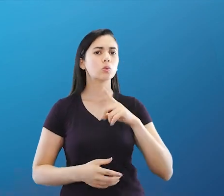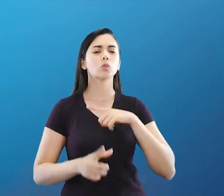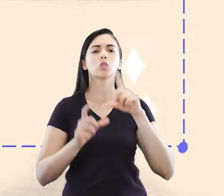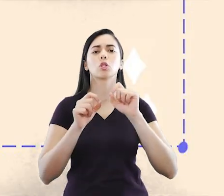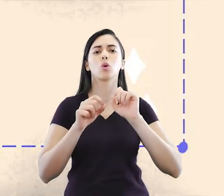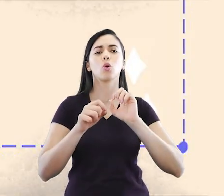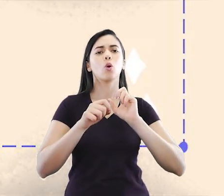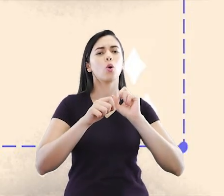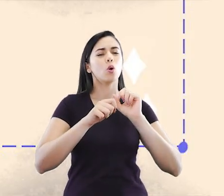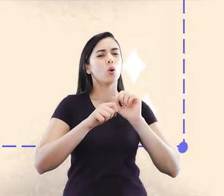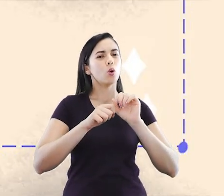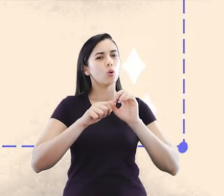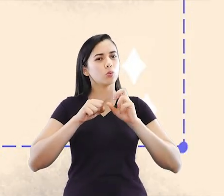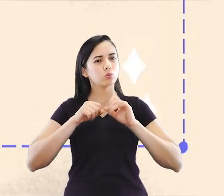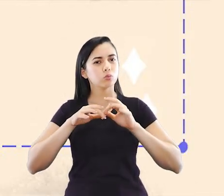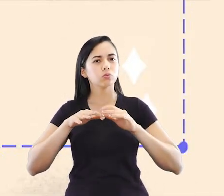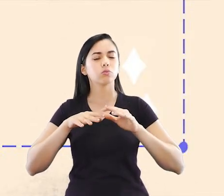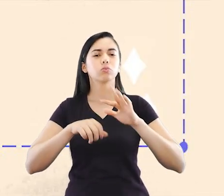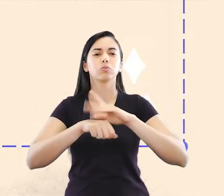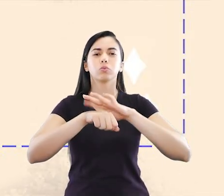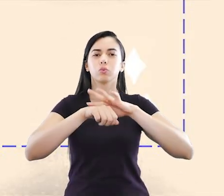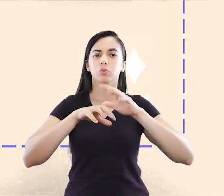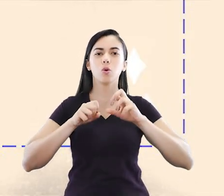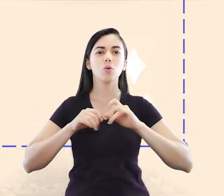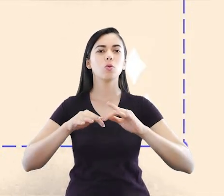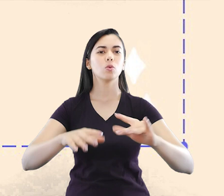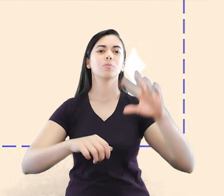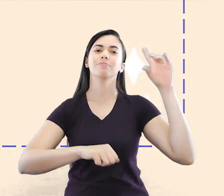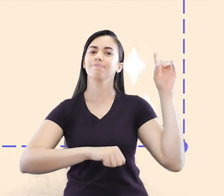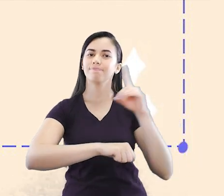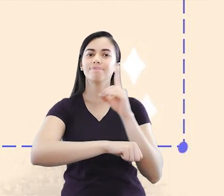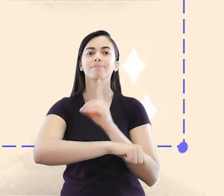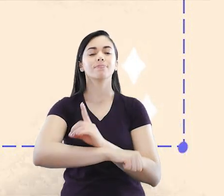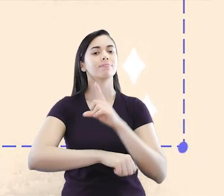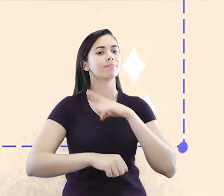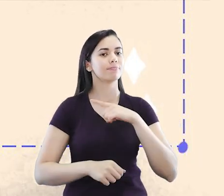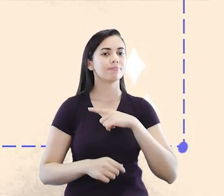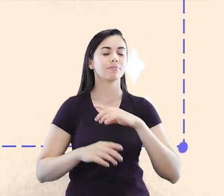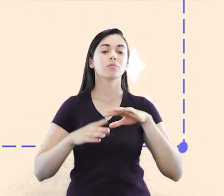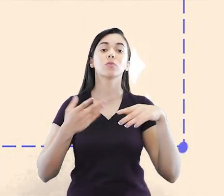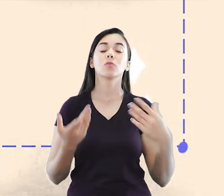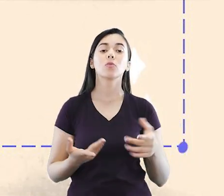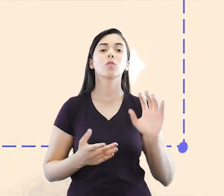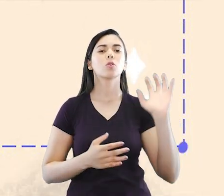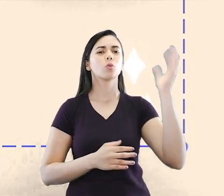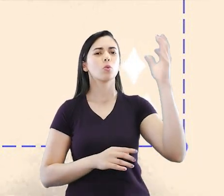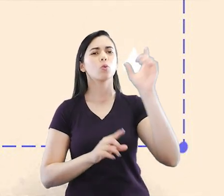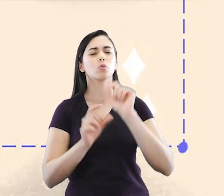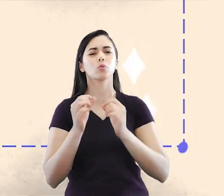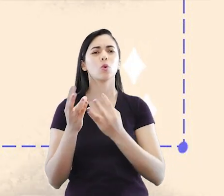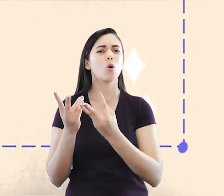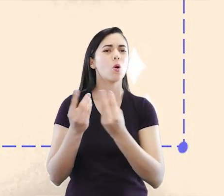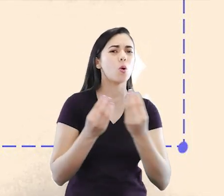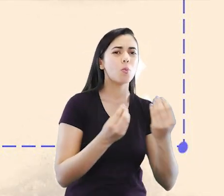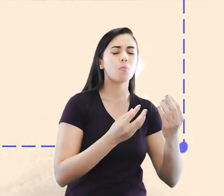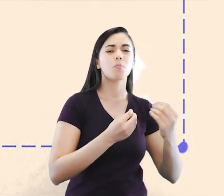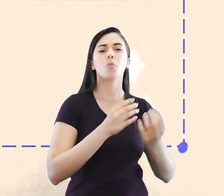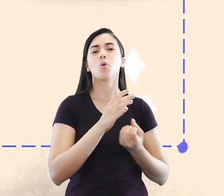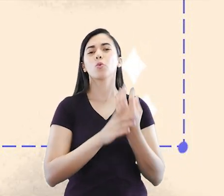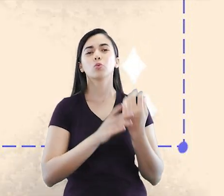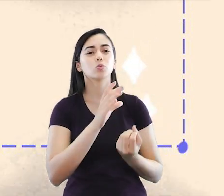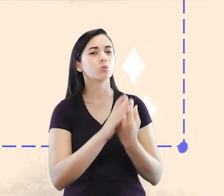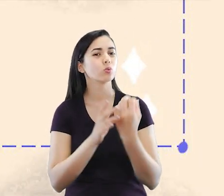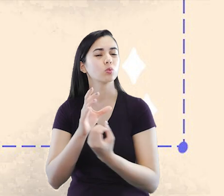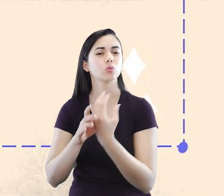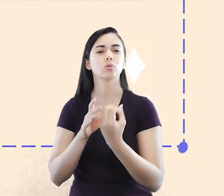uma epidemia de dengue. O que é epidemia? É quando acontece muitos casos de uma doença,